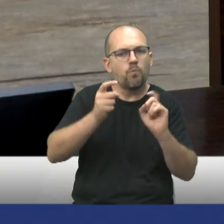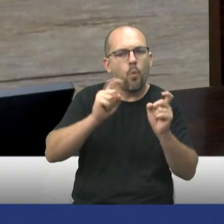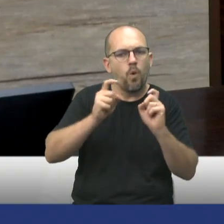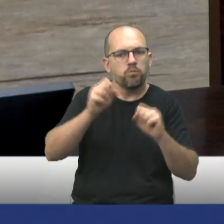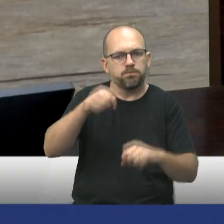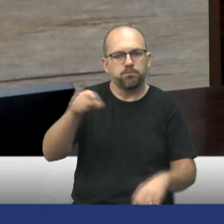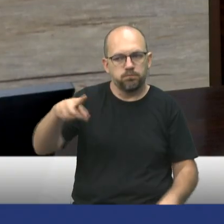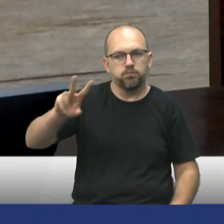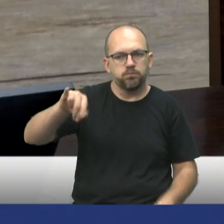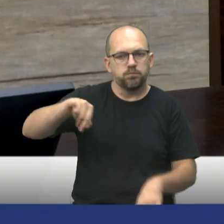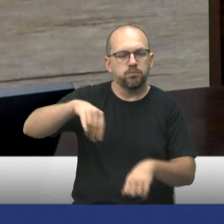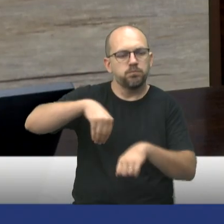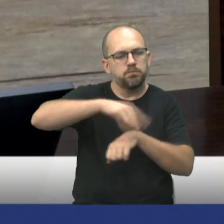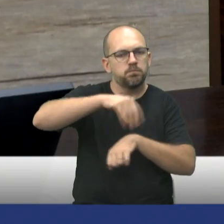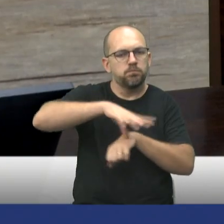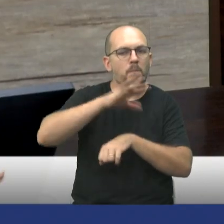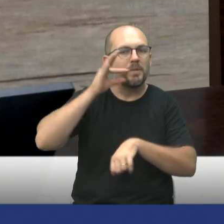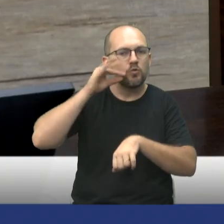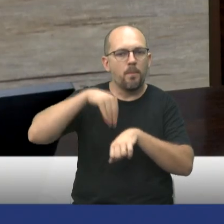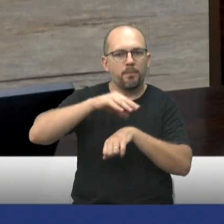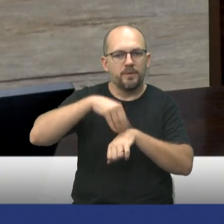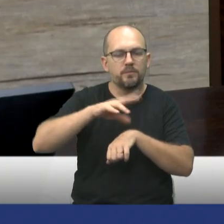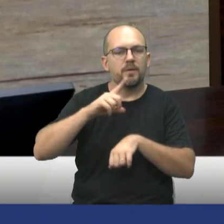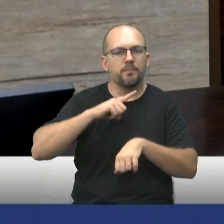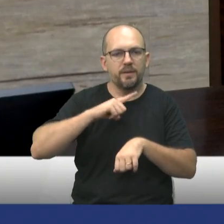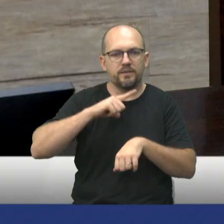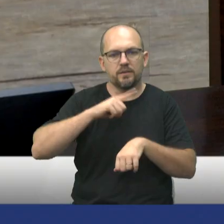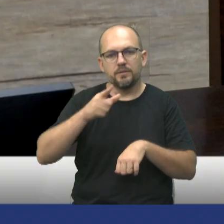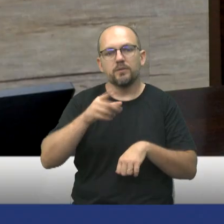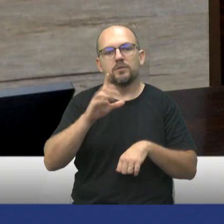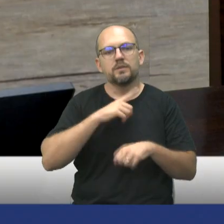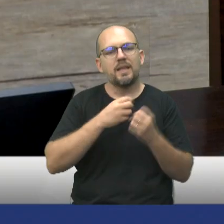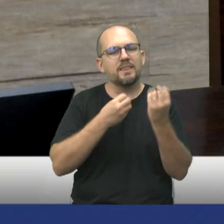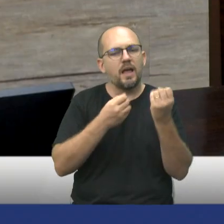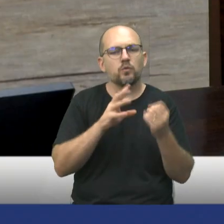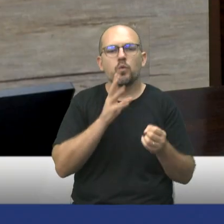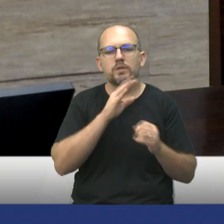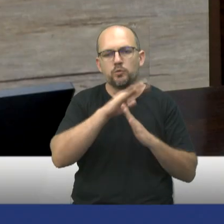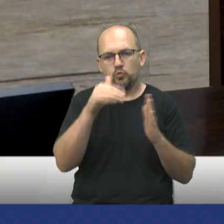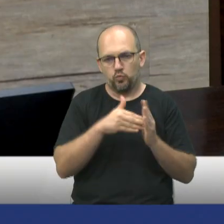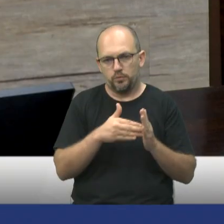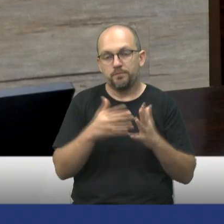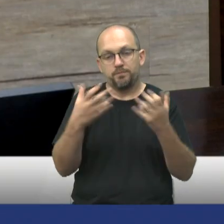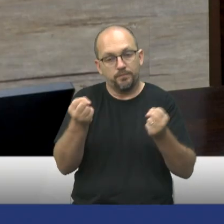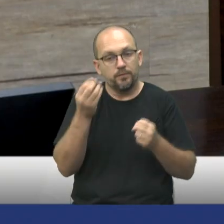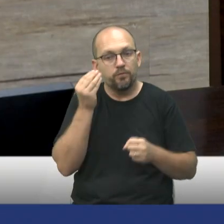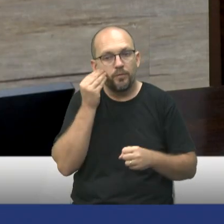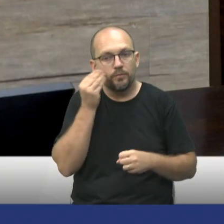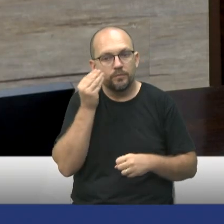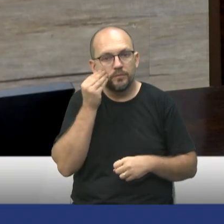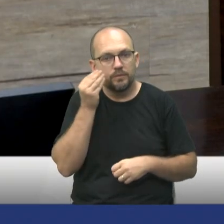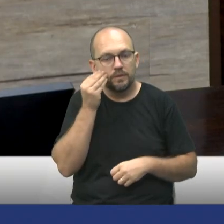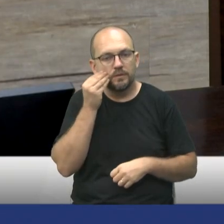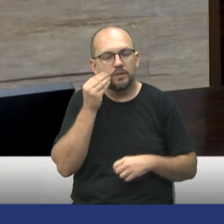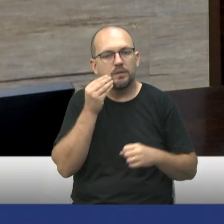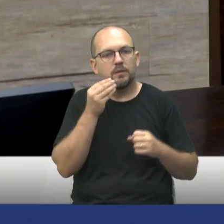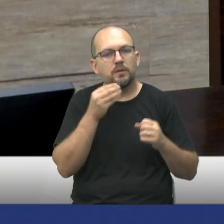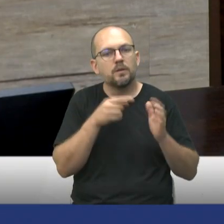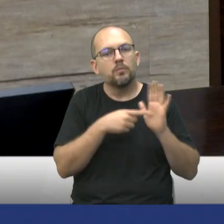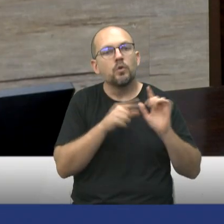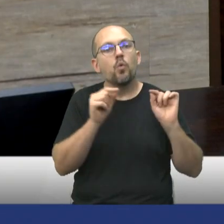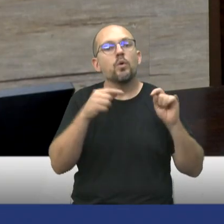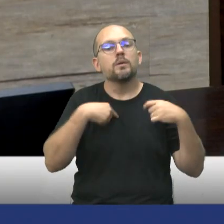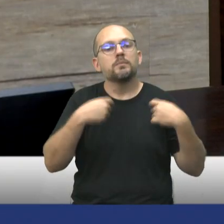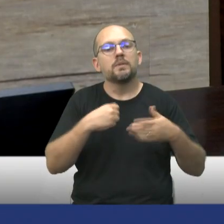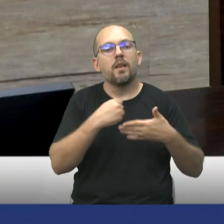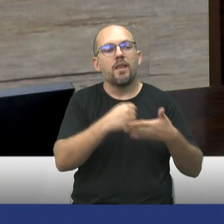vocês vão estar passando pessoalmente, mas ele já tem todos os dados, tem conhecimento disso. Vamos tentar, né, expor o que tem que